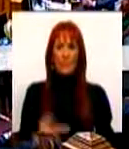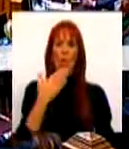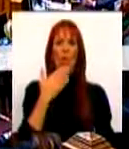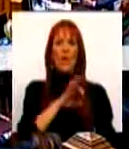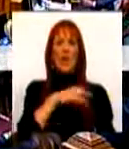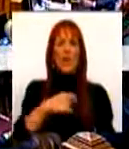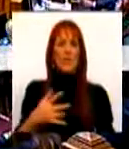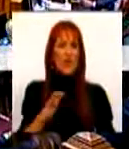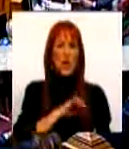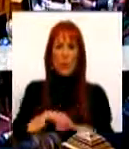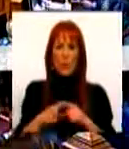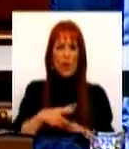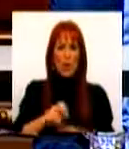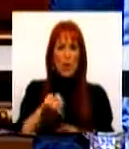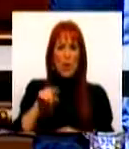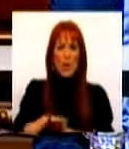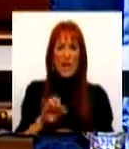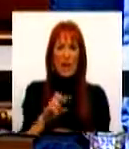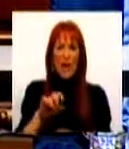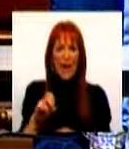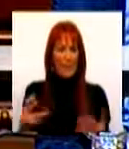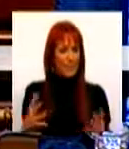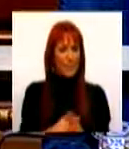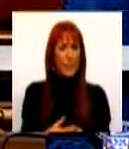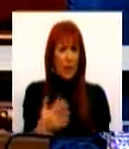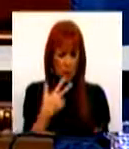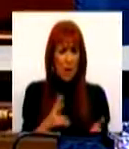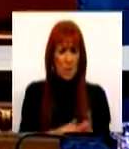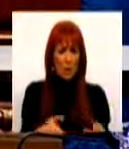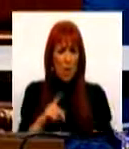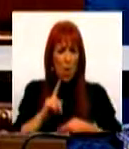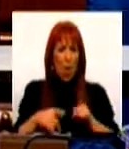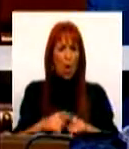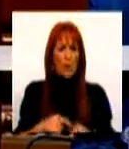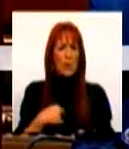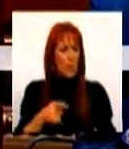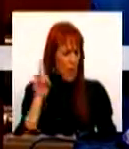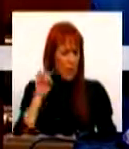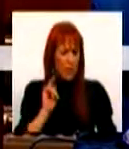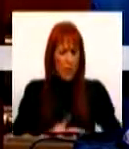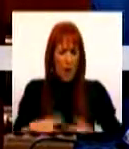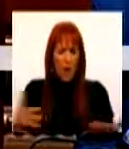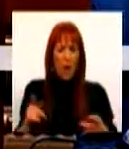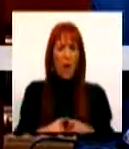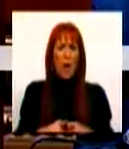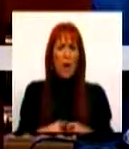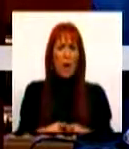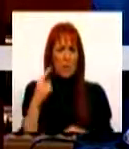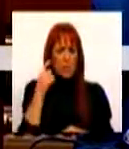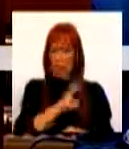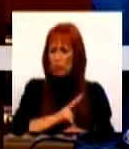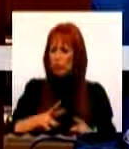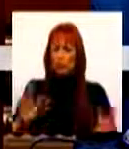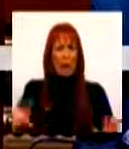Muito obrigado, Sr. Presidente. Sr. Deputado Moisés Ferreira, tem toda a razão que naquilo que é premente e que é identificado